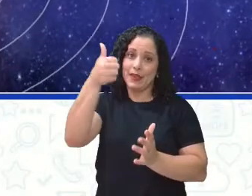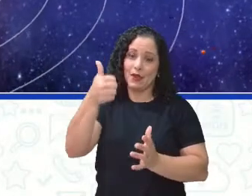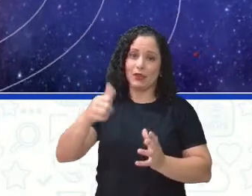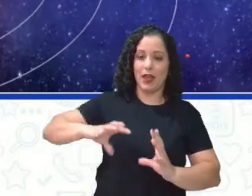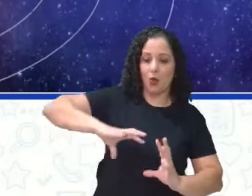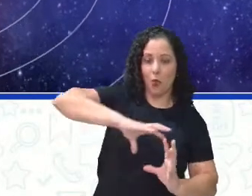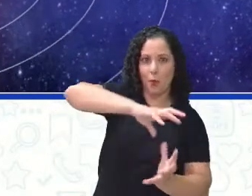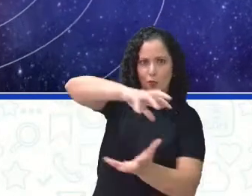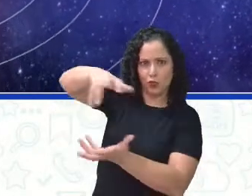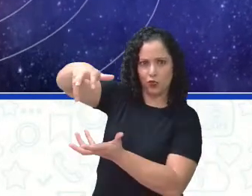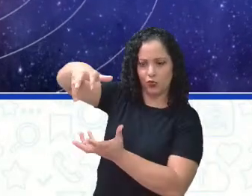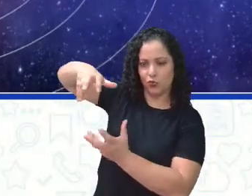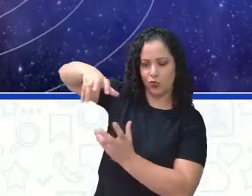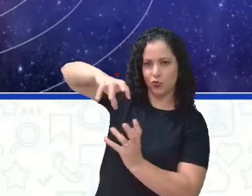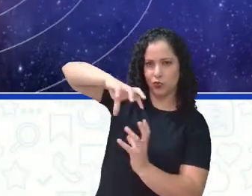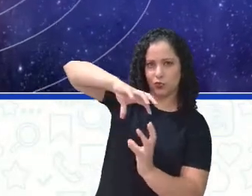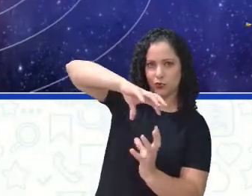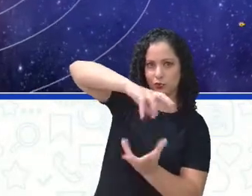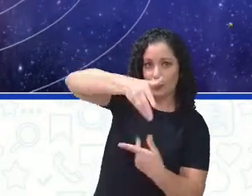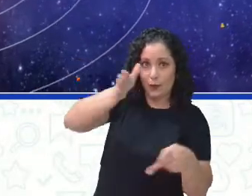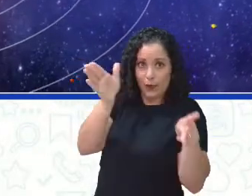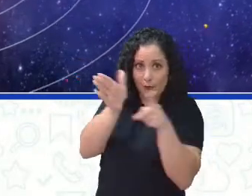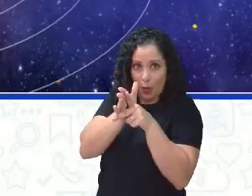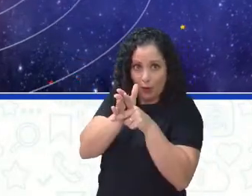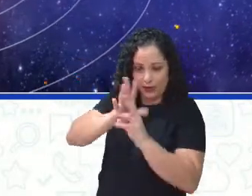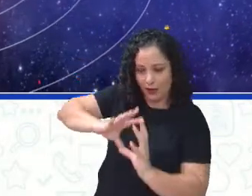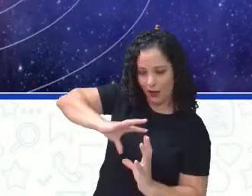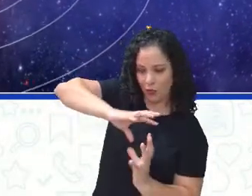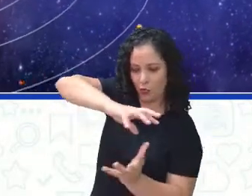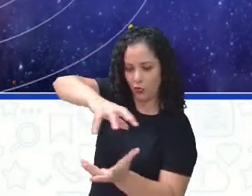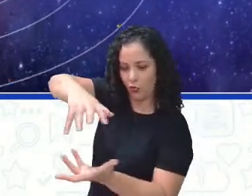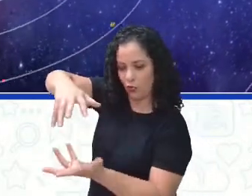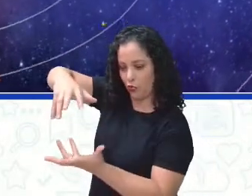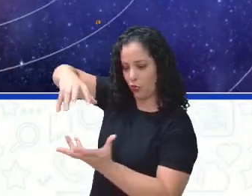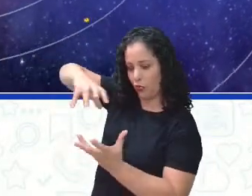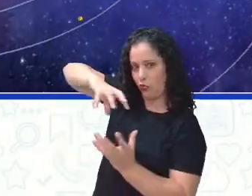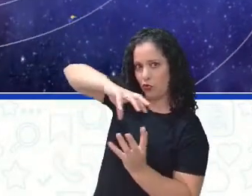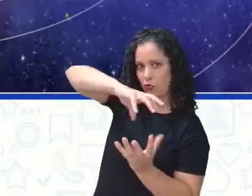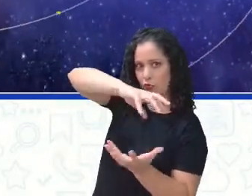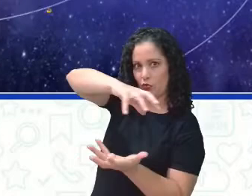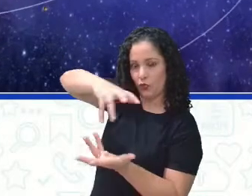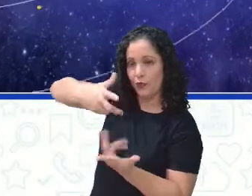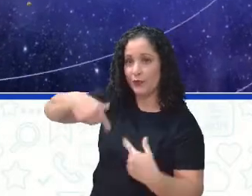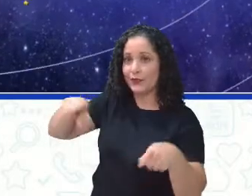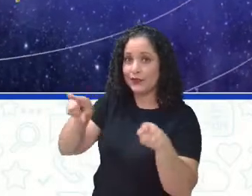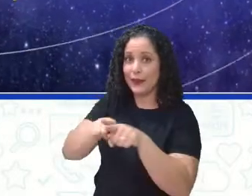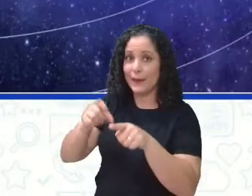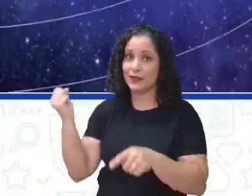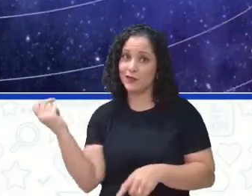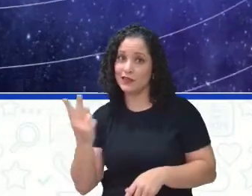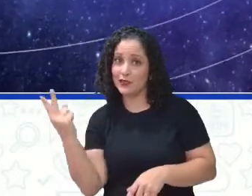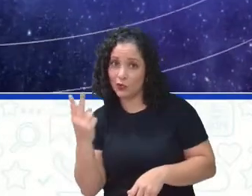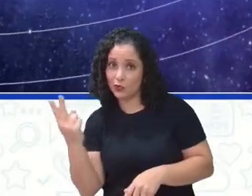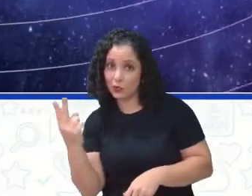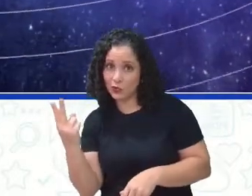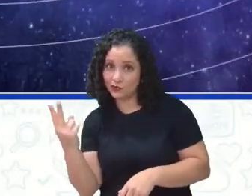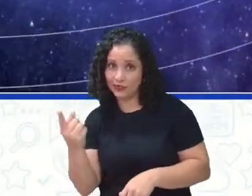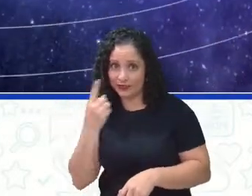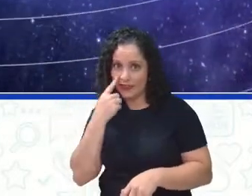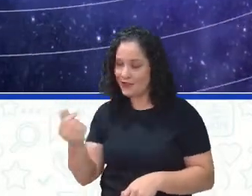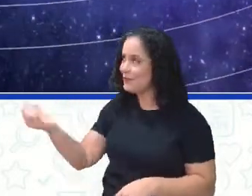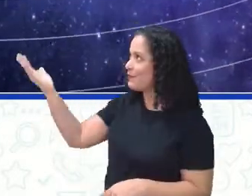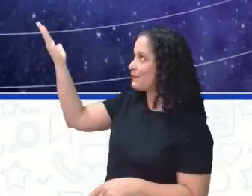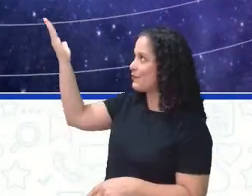aí, fazendo o seu movimento em torno dela mesma. E o o que está mostrando aí todos os planetas,